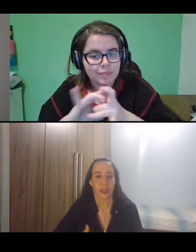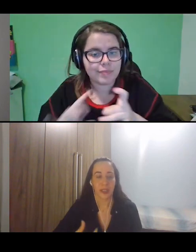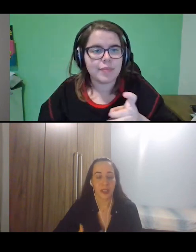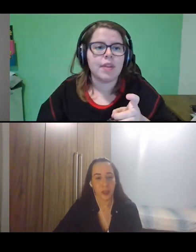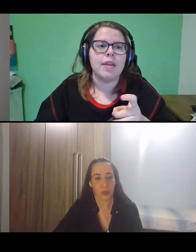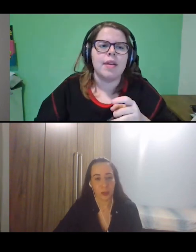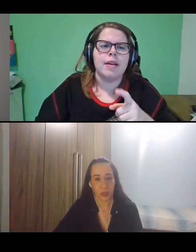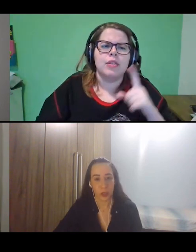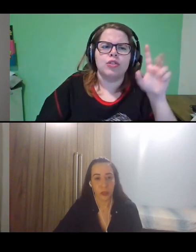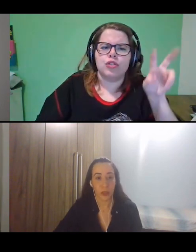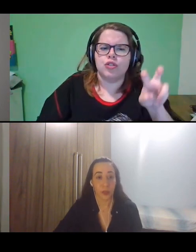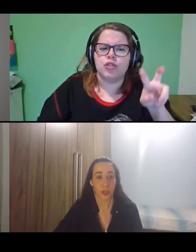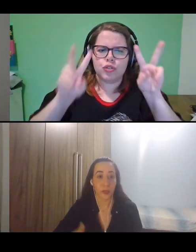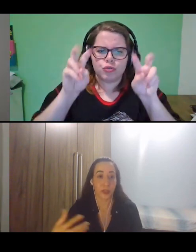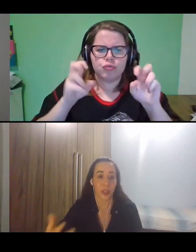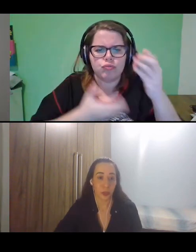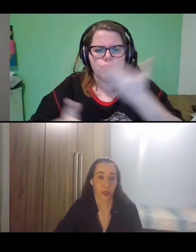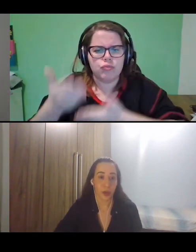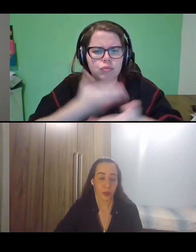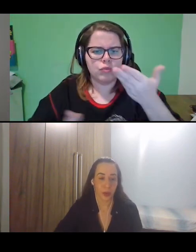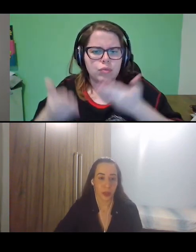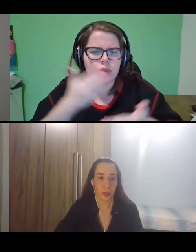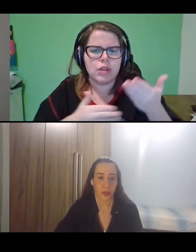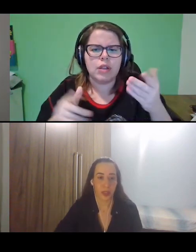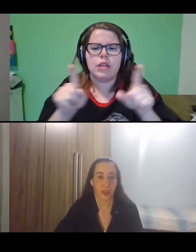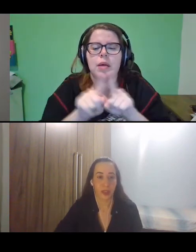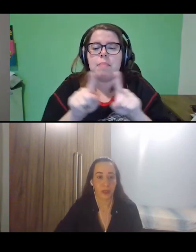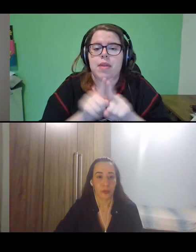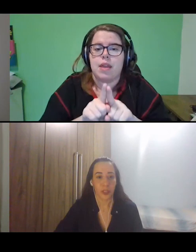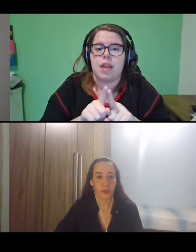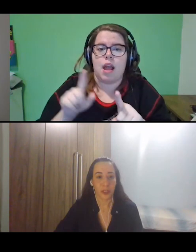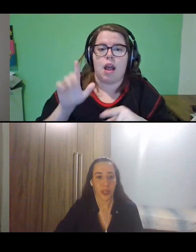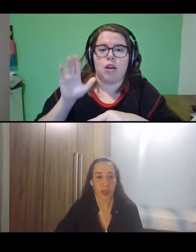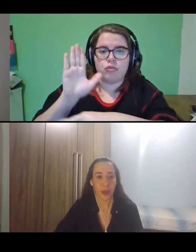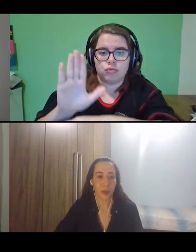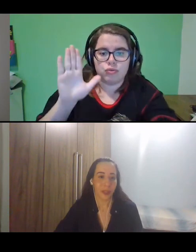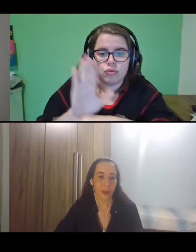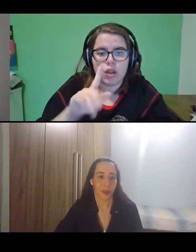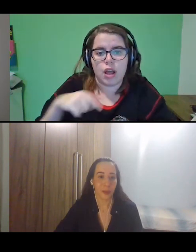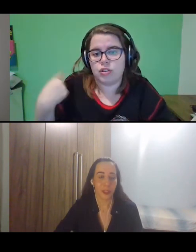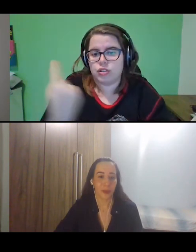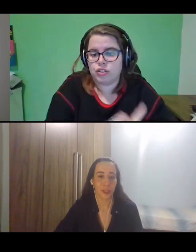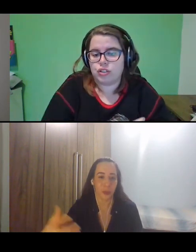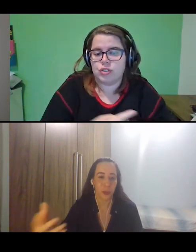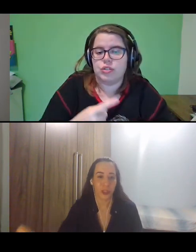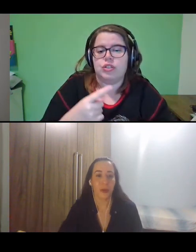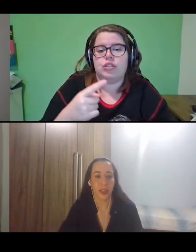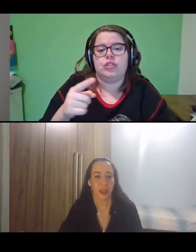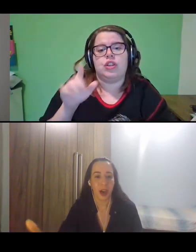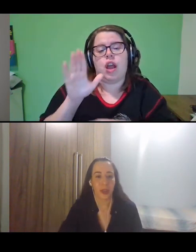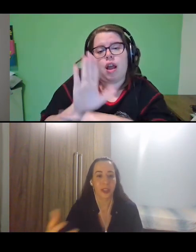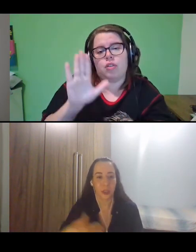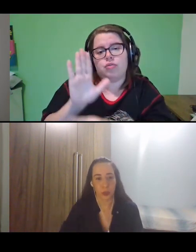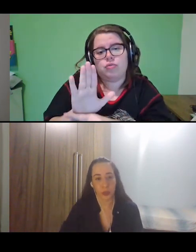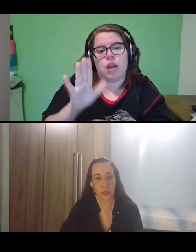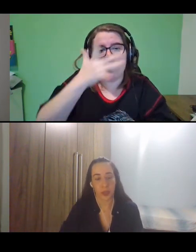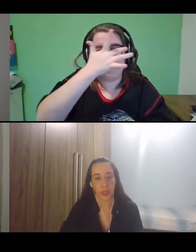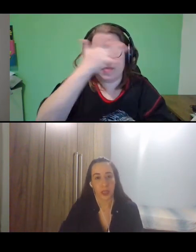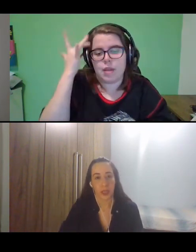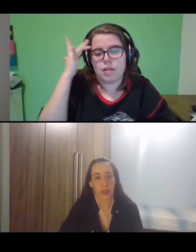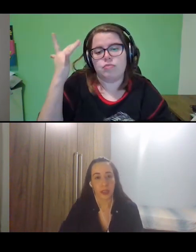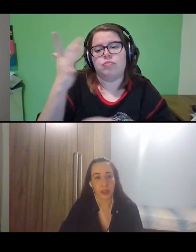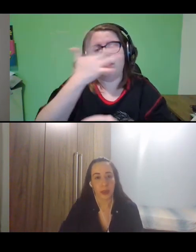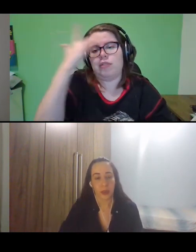De essa questão da escutativa, de você poder ajudar o próximo, né? No final você acaba, é uma troca, porque você ajuda alguém, alguém está te